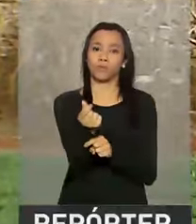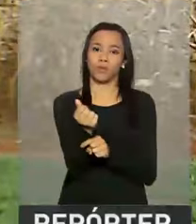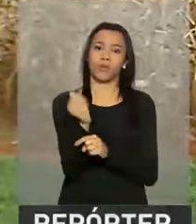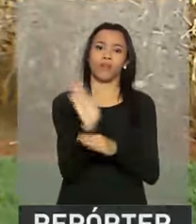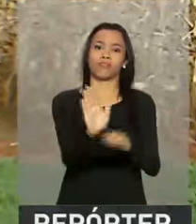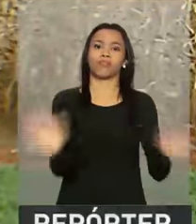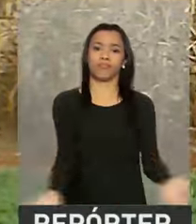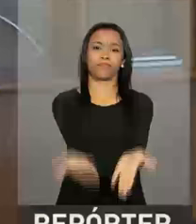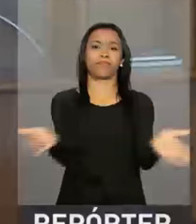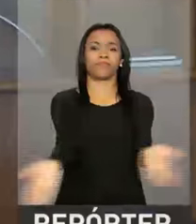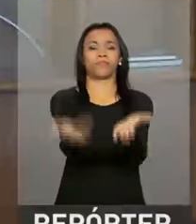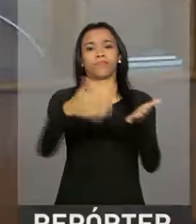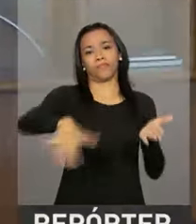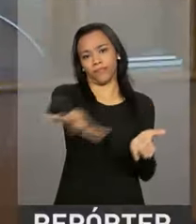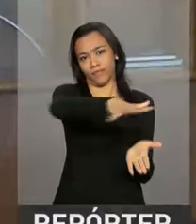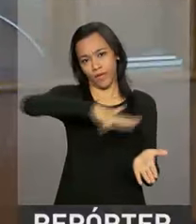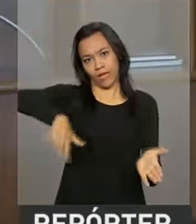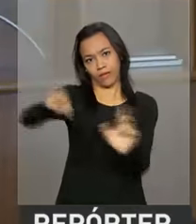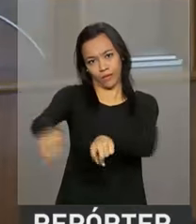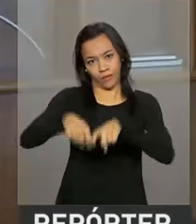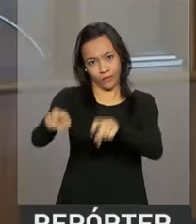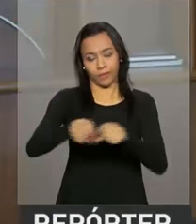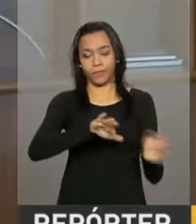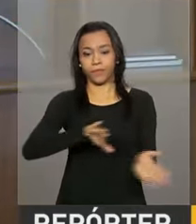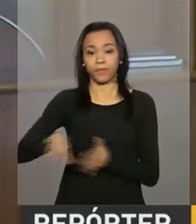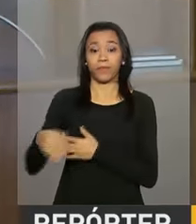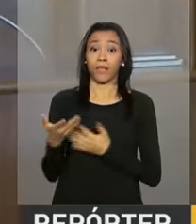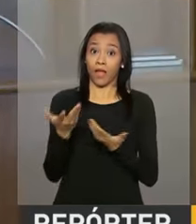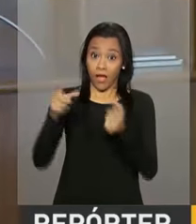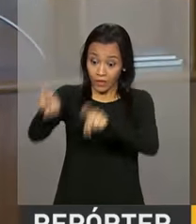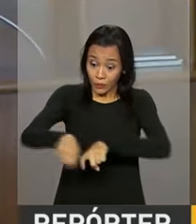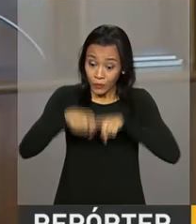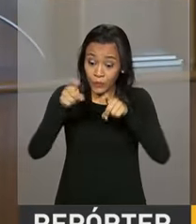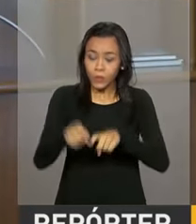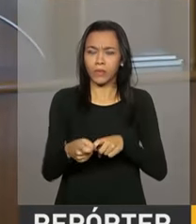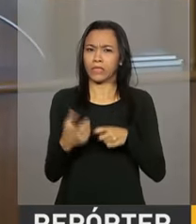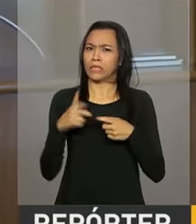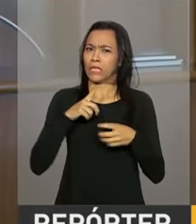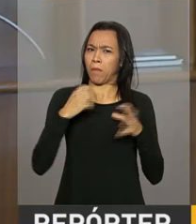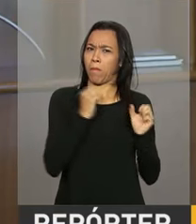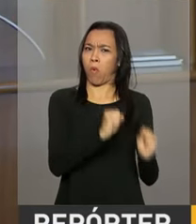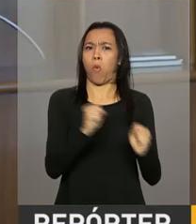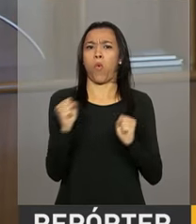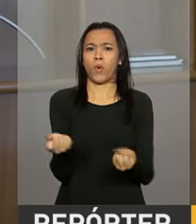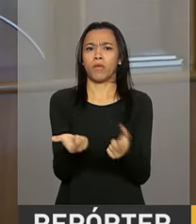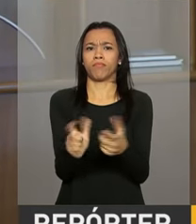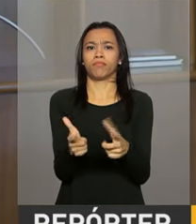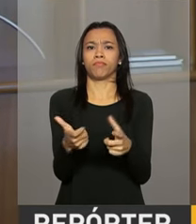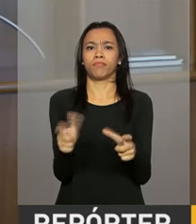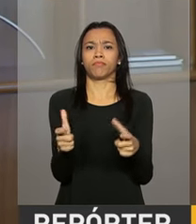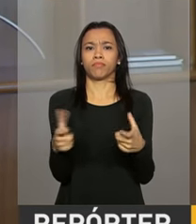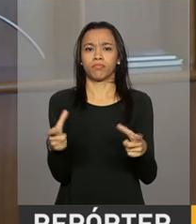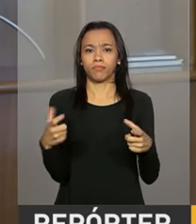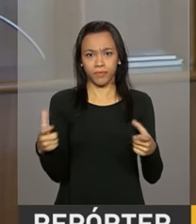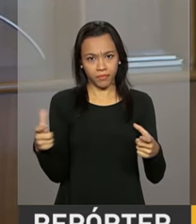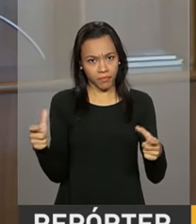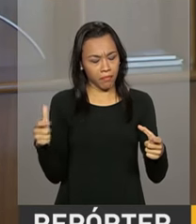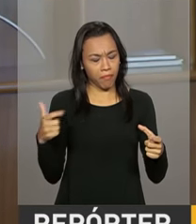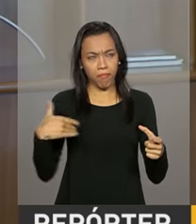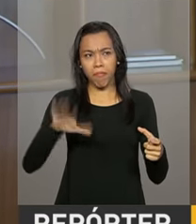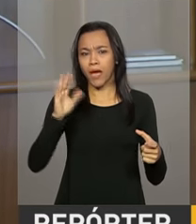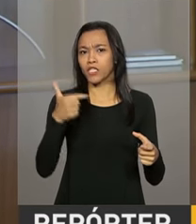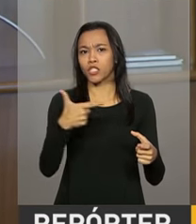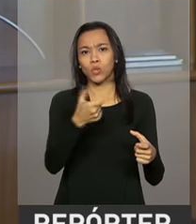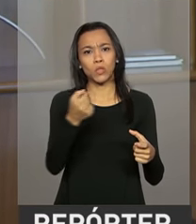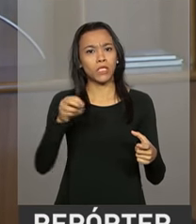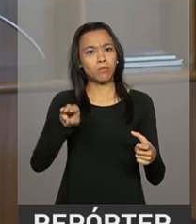e comercialização. A agricultura tem potencial, cresceu nos últimos 10 anos de 110 milhões para mais de 200